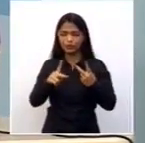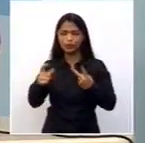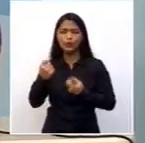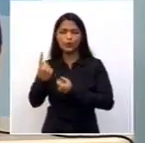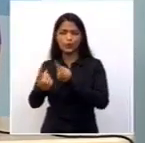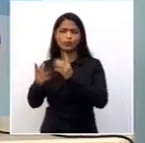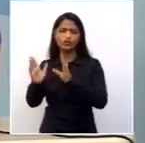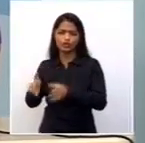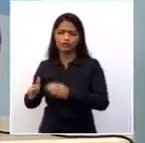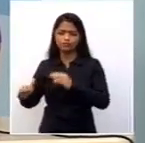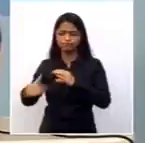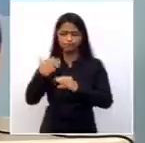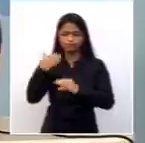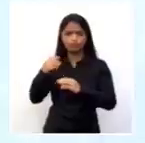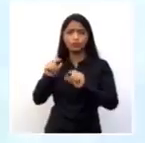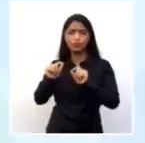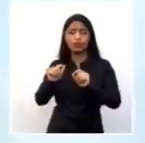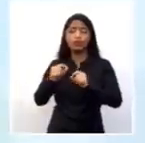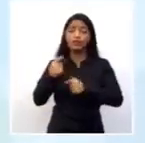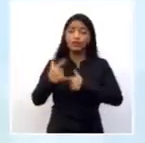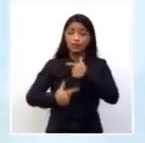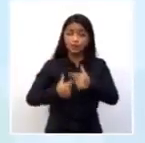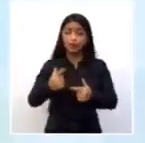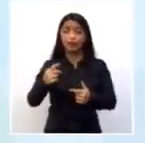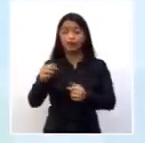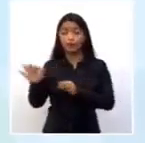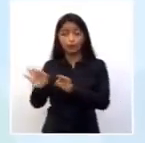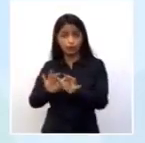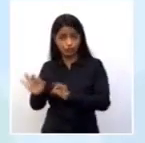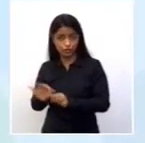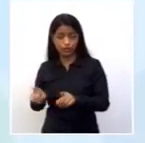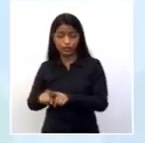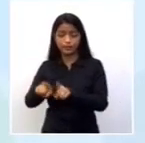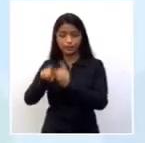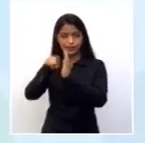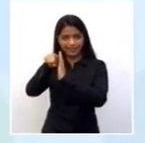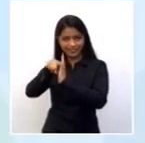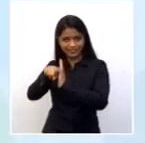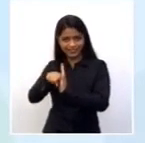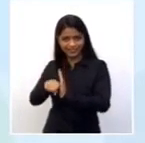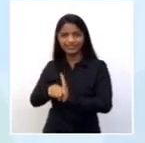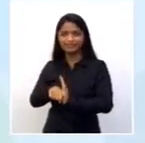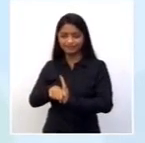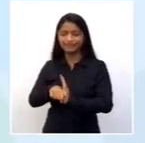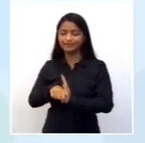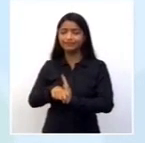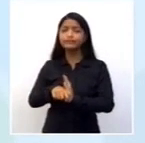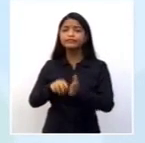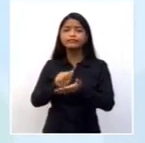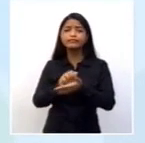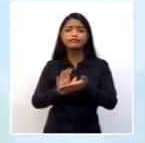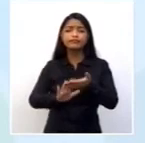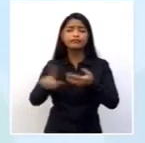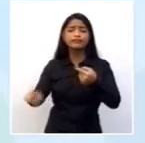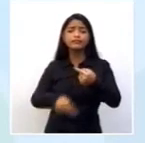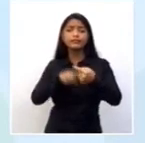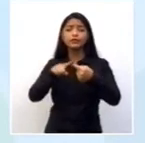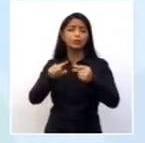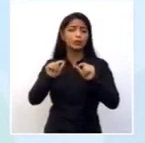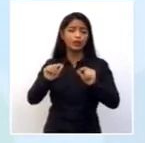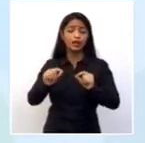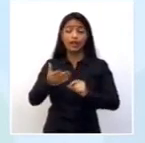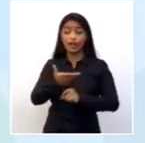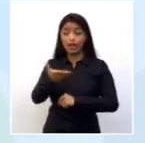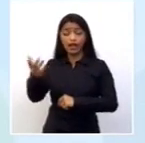trabalho com projetos e pesquisas. A atividade visa estimular a aprendizagem dos estudantes de maneira